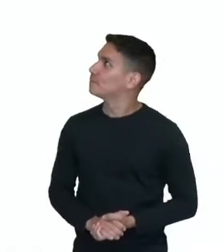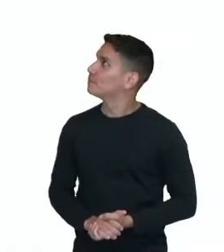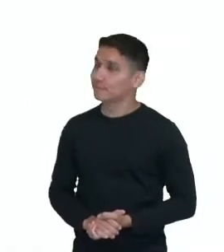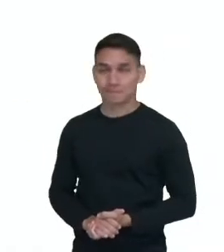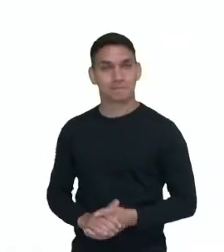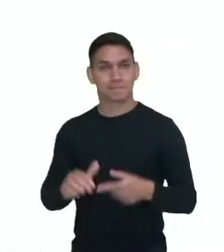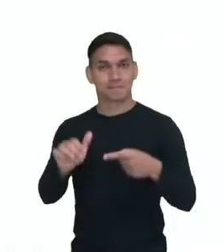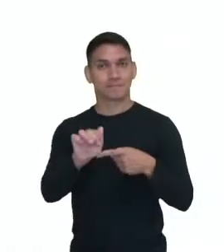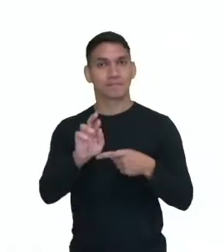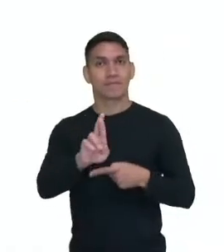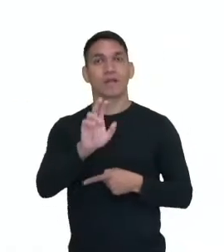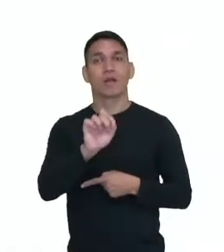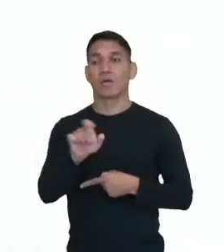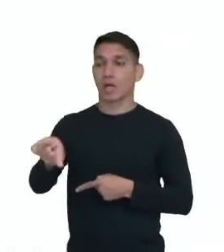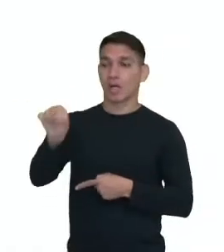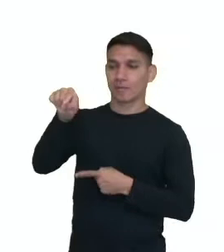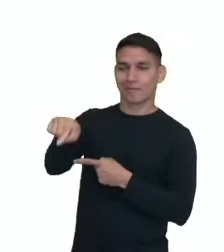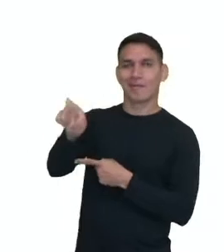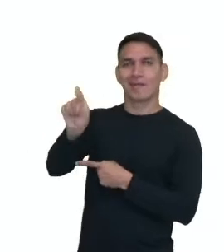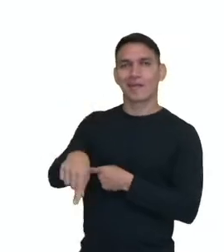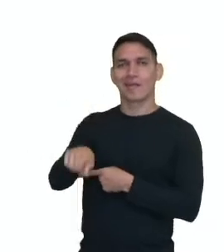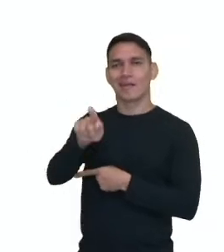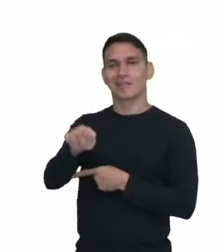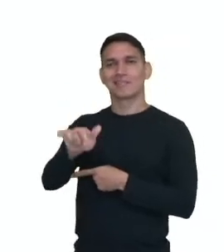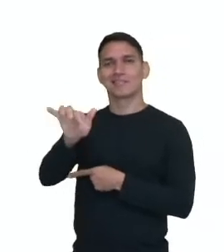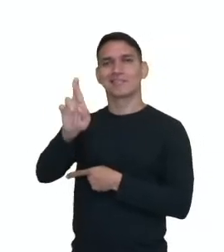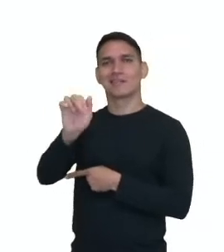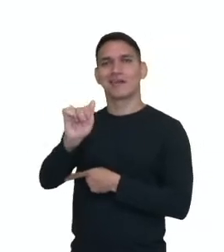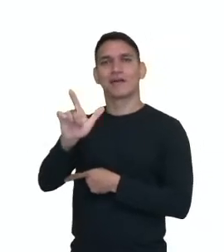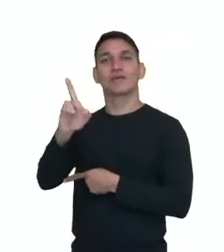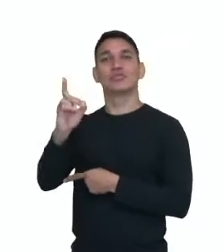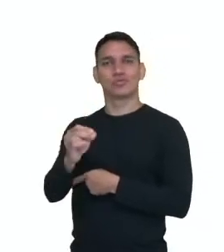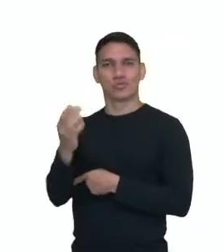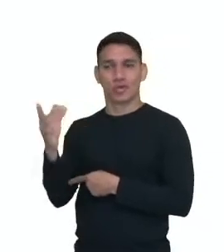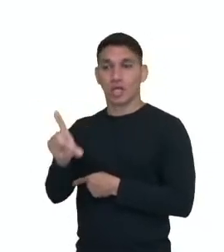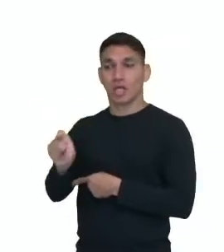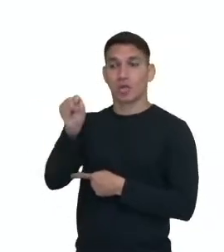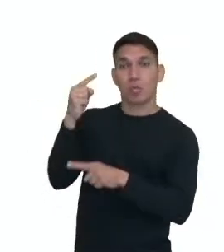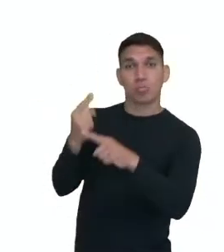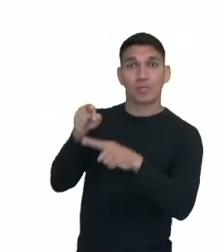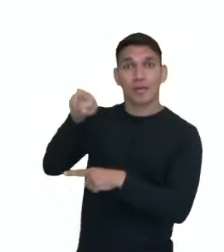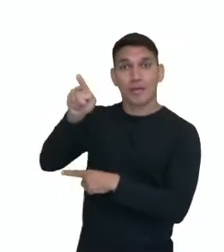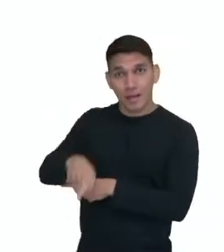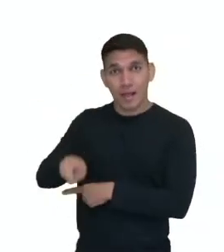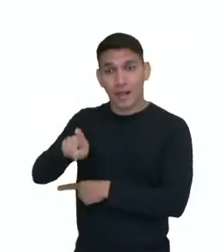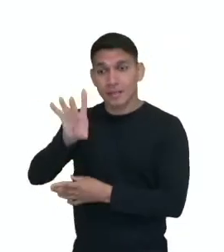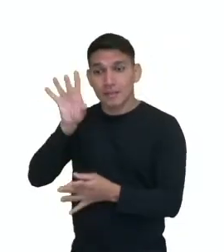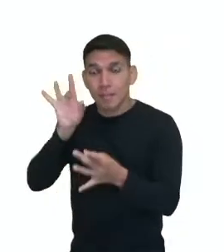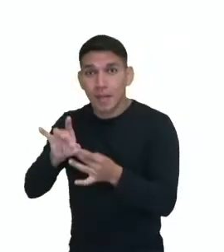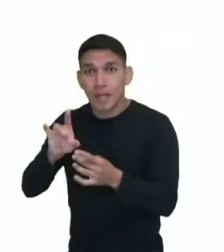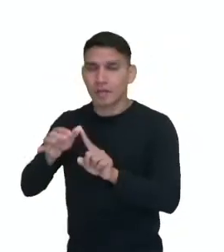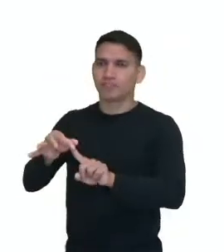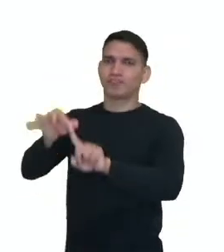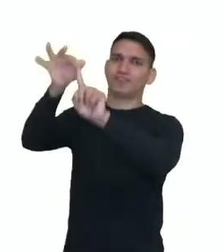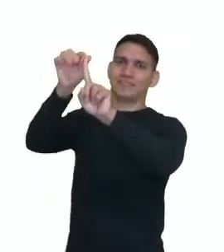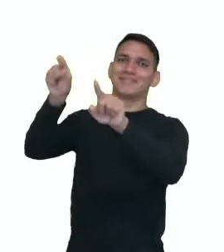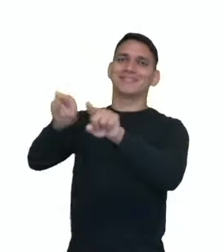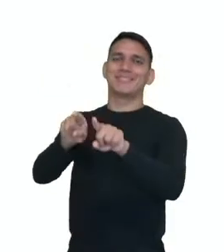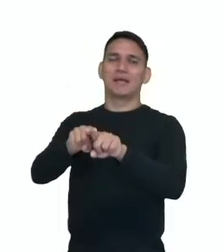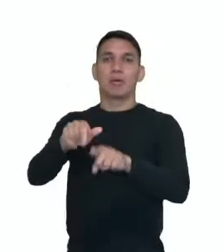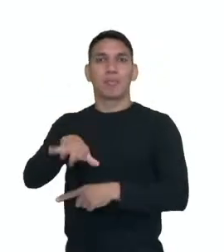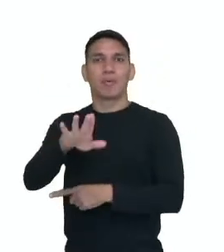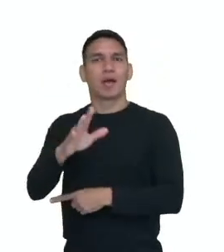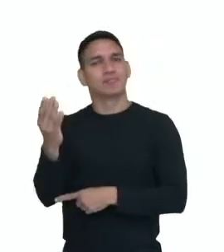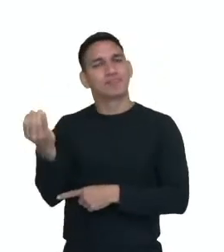Letra A. A entrevista é com Ziraldo Alves Pinto. Ele foi escolhido por ser uma personalidade de destaque, um dos maiores nomes da